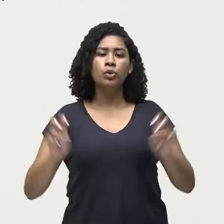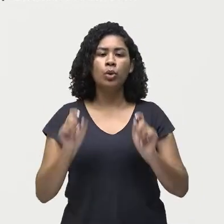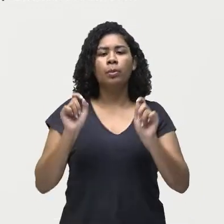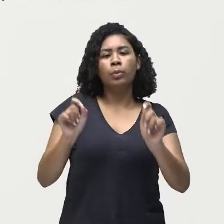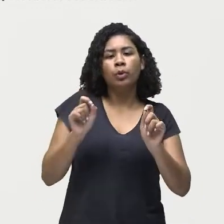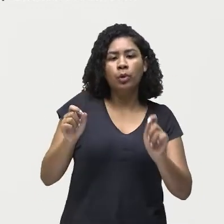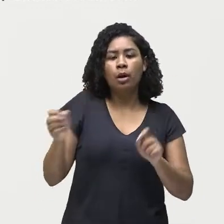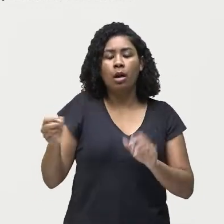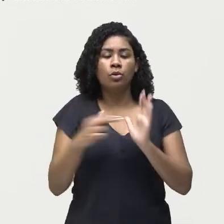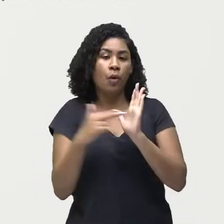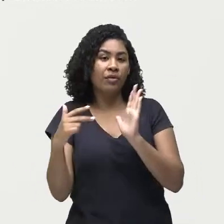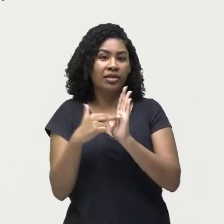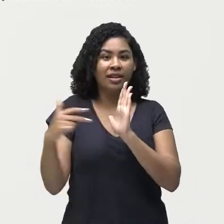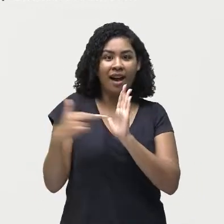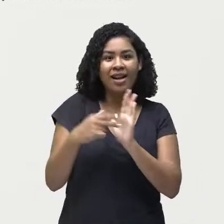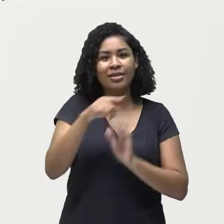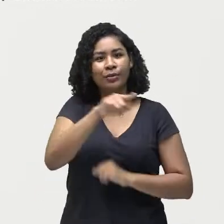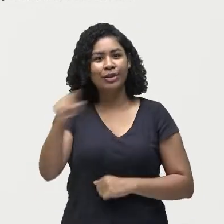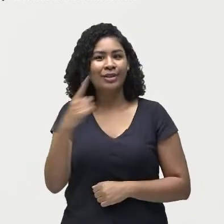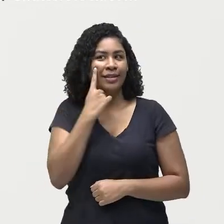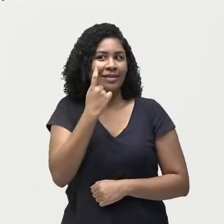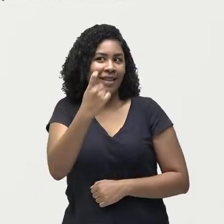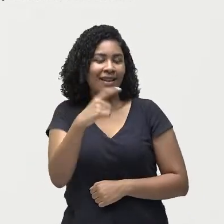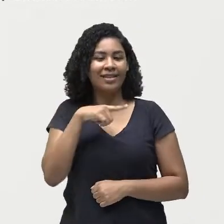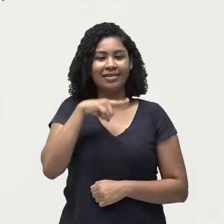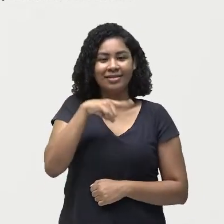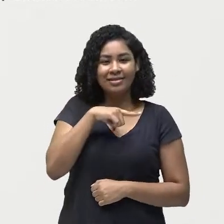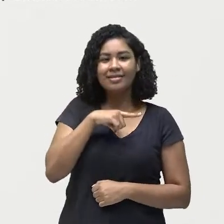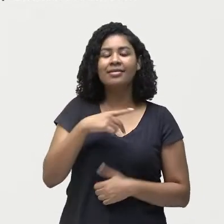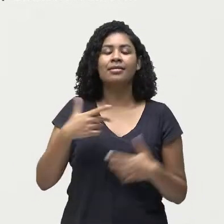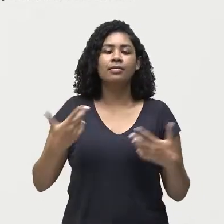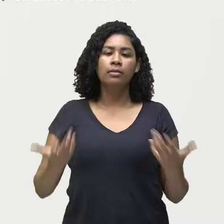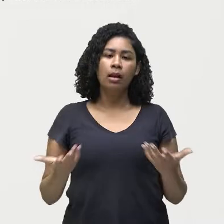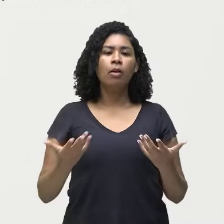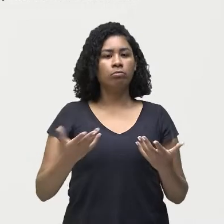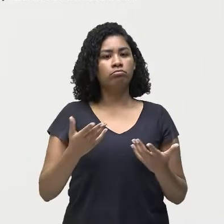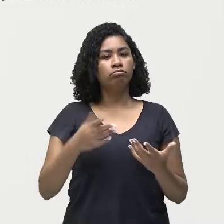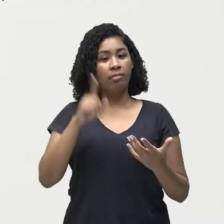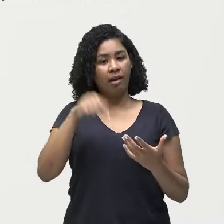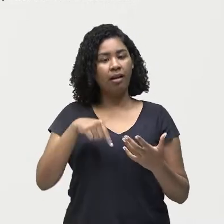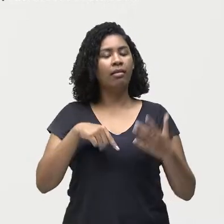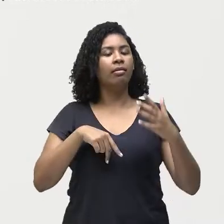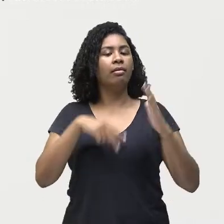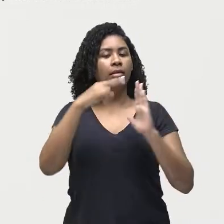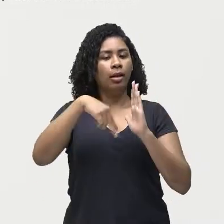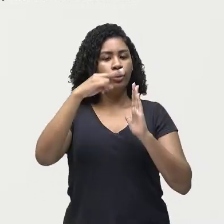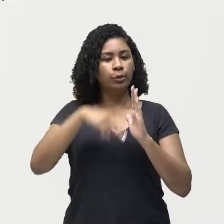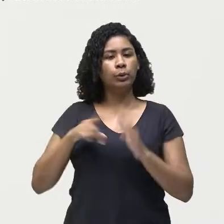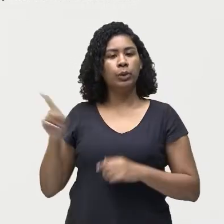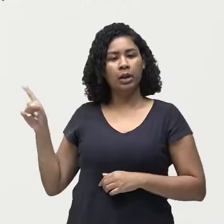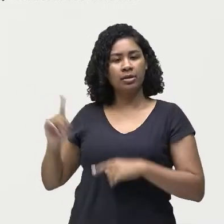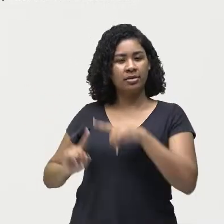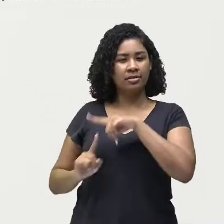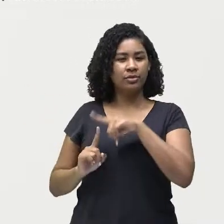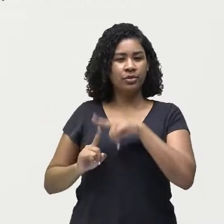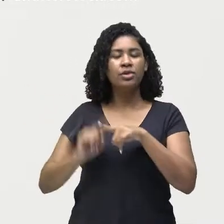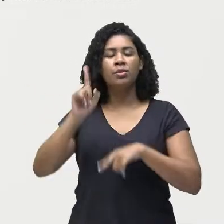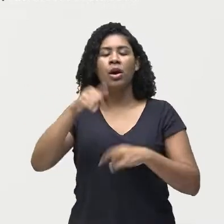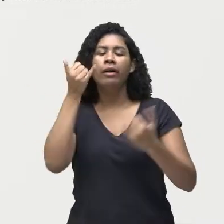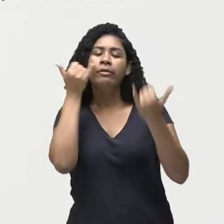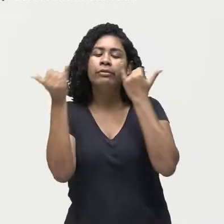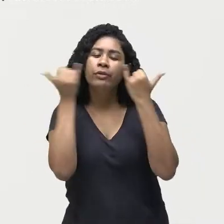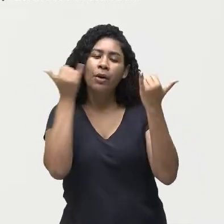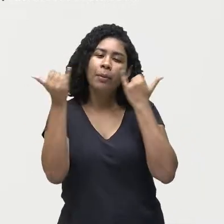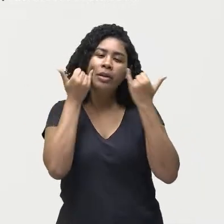lançamento de algo que você queira saber, estar por dentro. Então, essa leitura para se informar é um